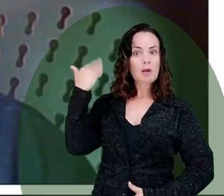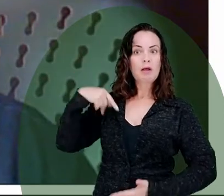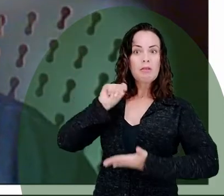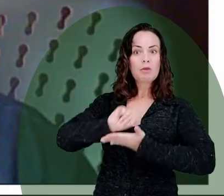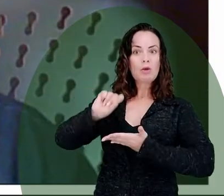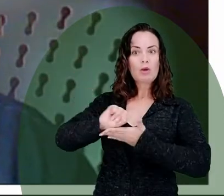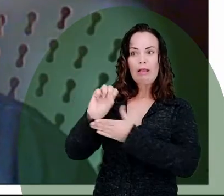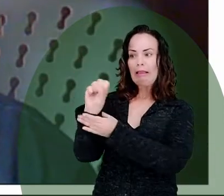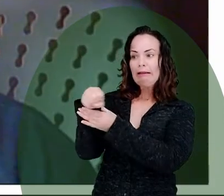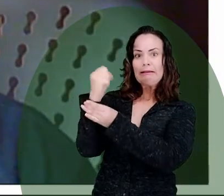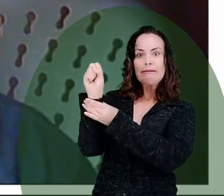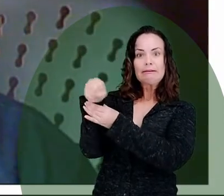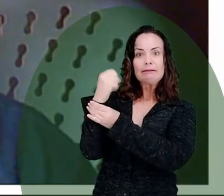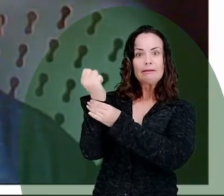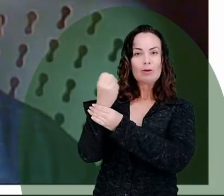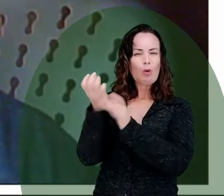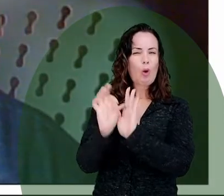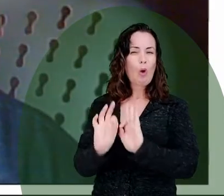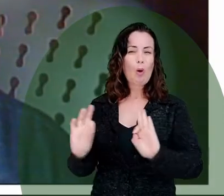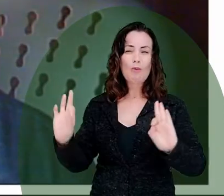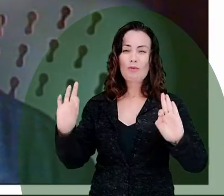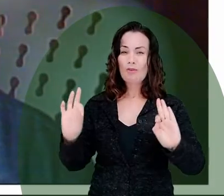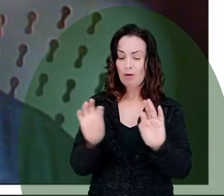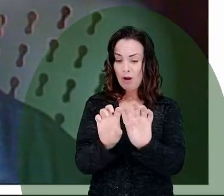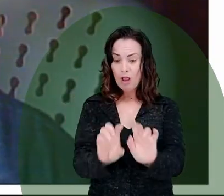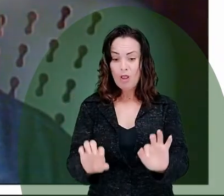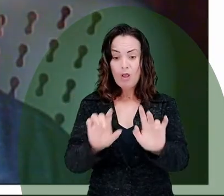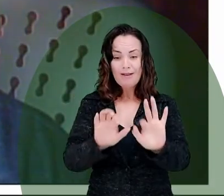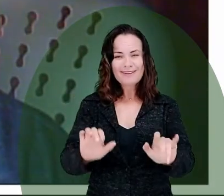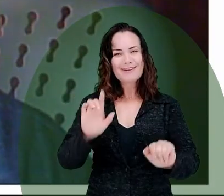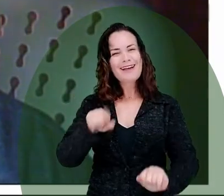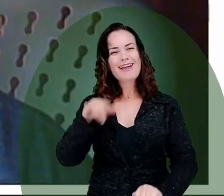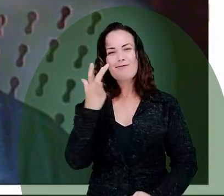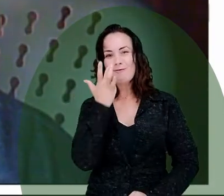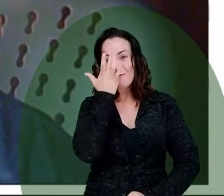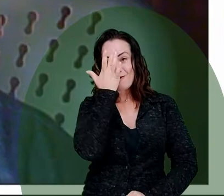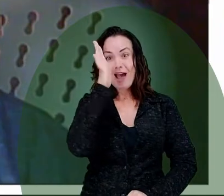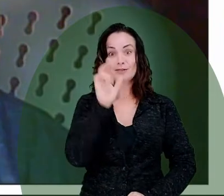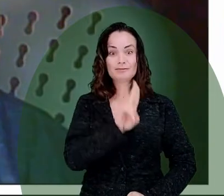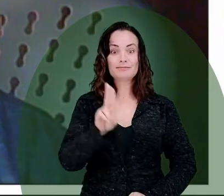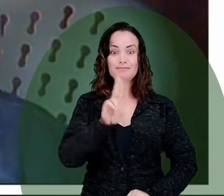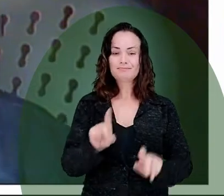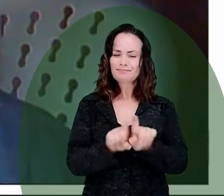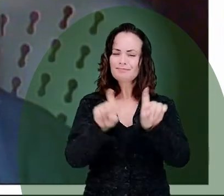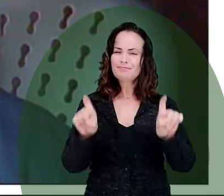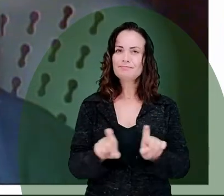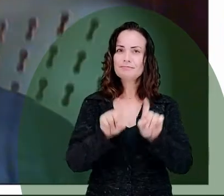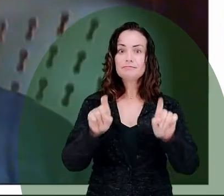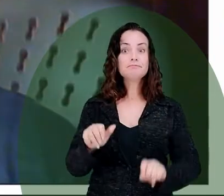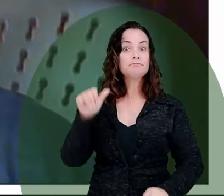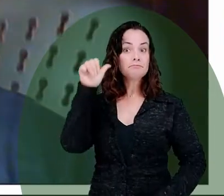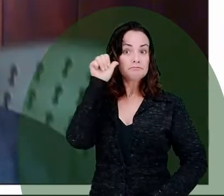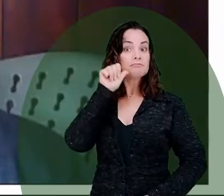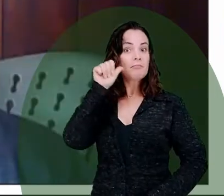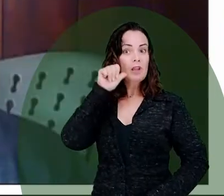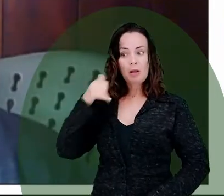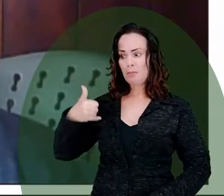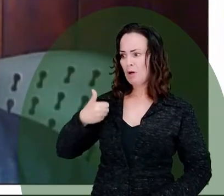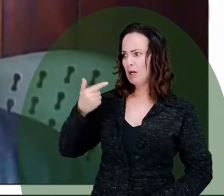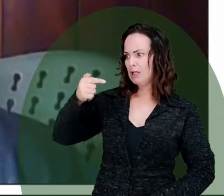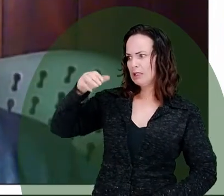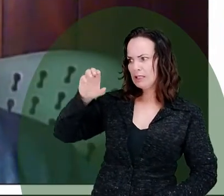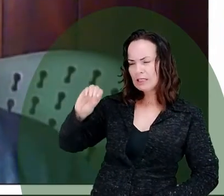terrível. E o computador, o teclado, é mais fácil. Essa senhora, quando